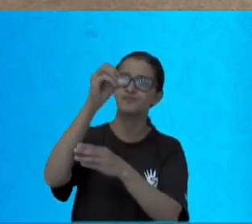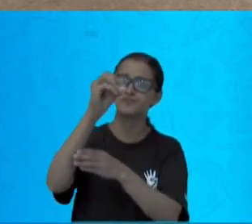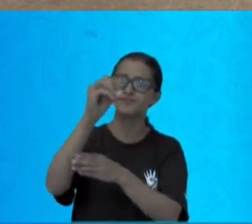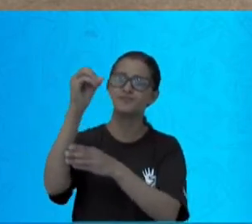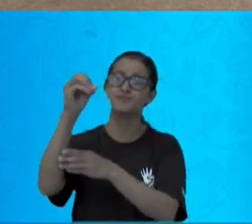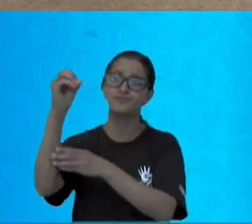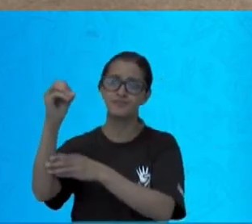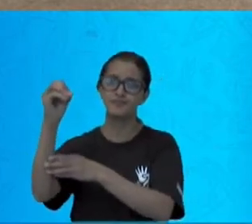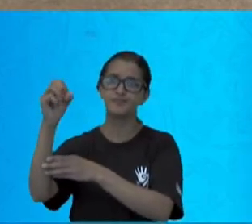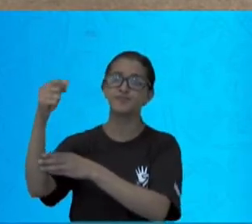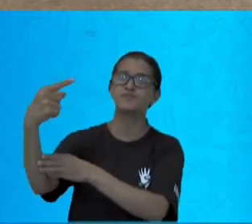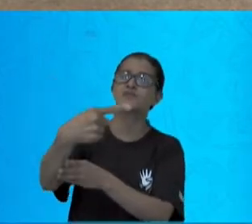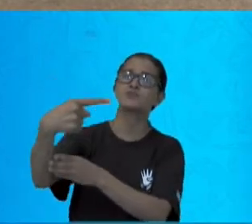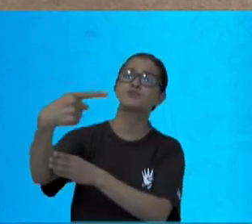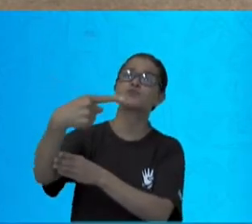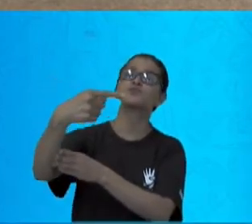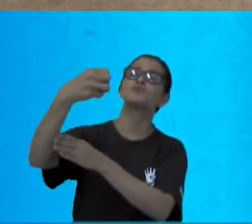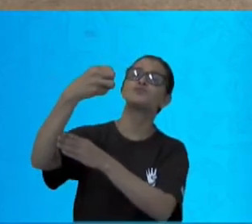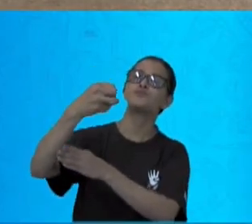dar